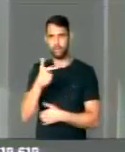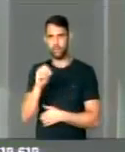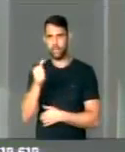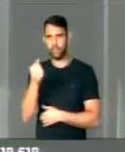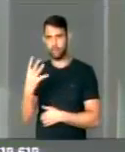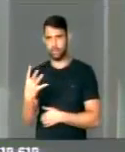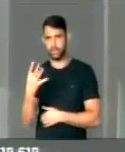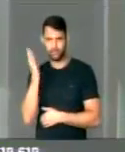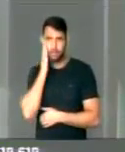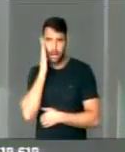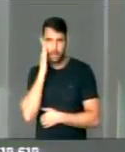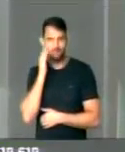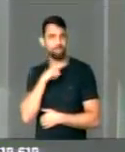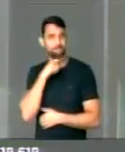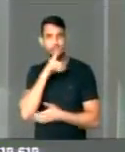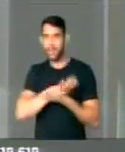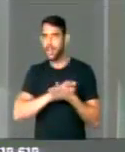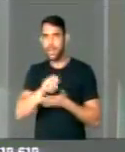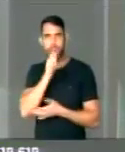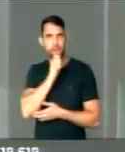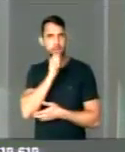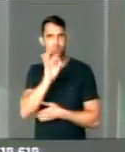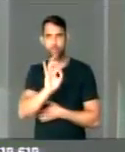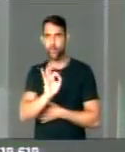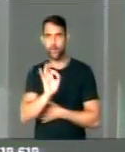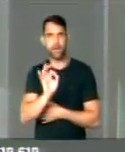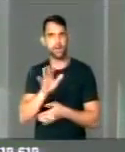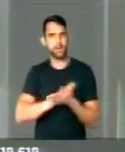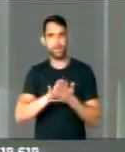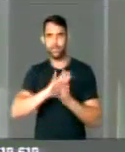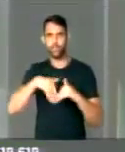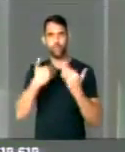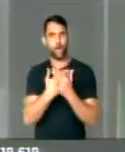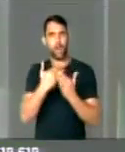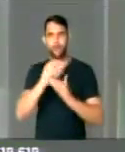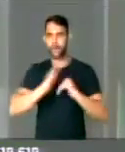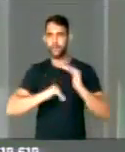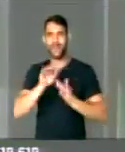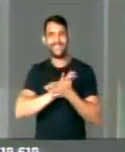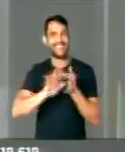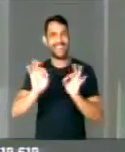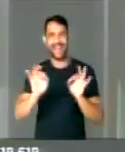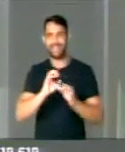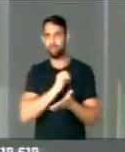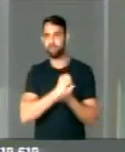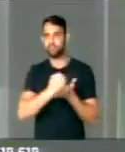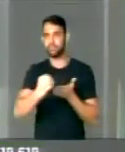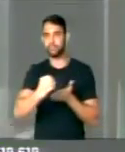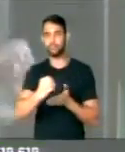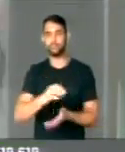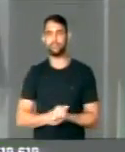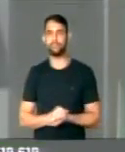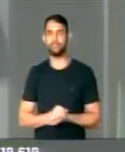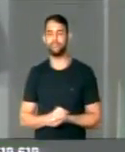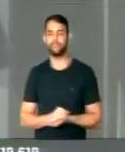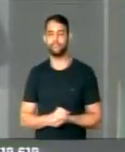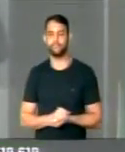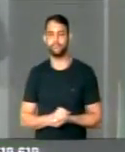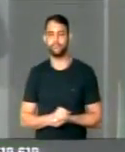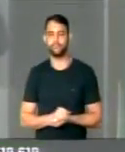2014? Nenhuma. Nenhuma escola profissionalizante da rede estadual. Zero.